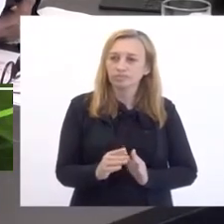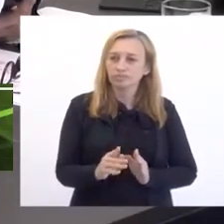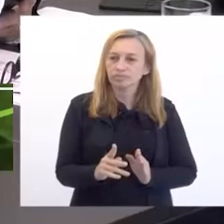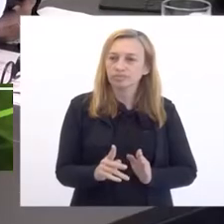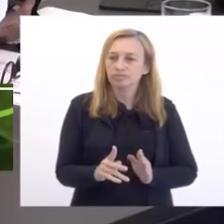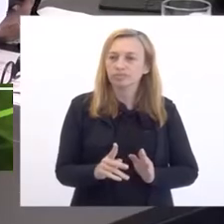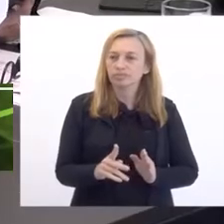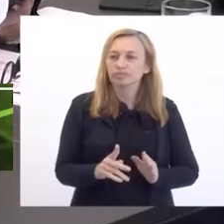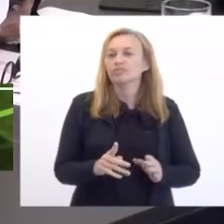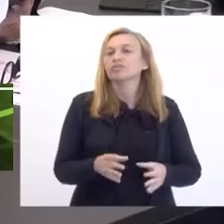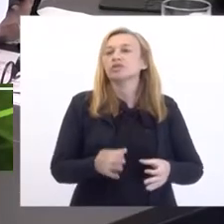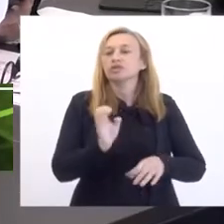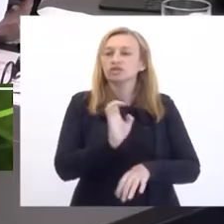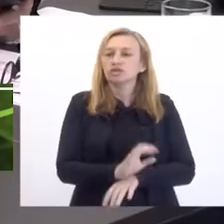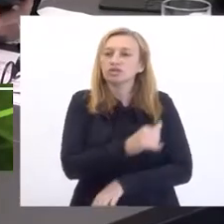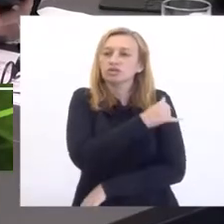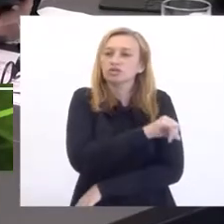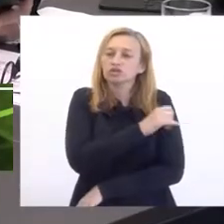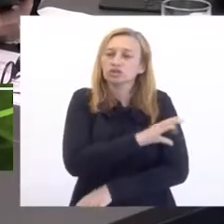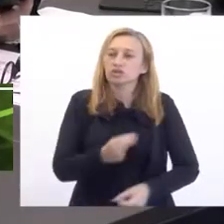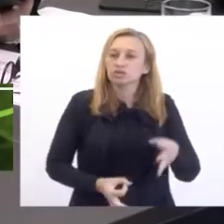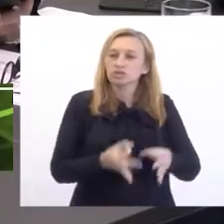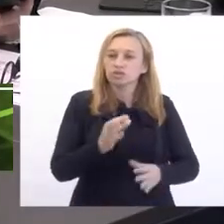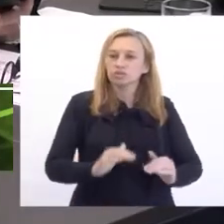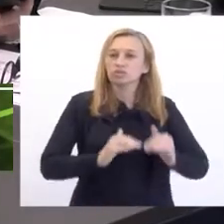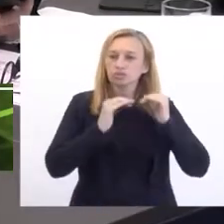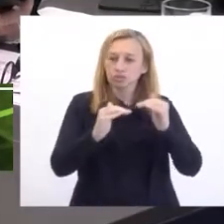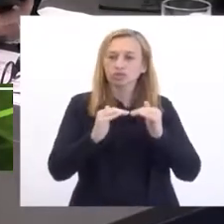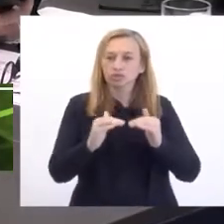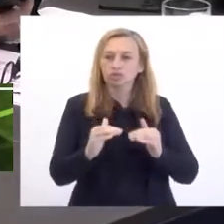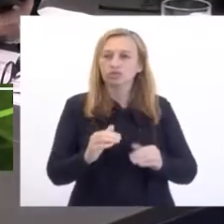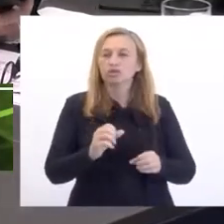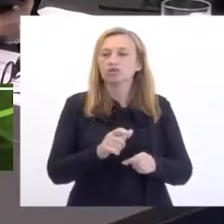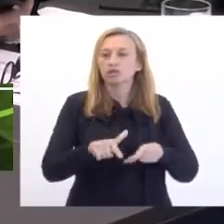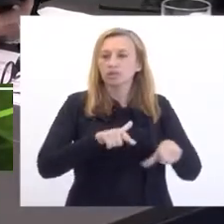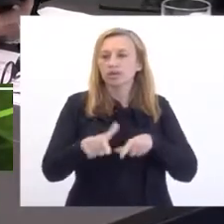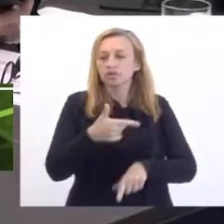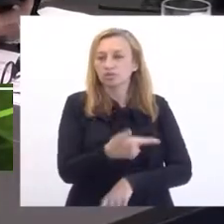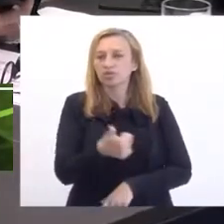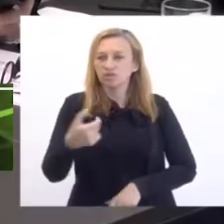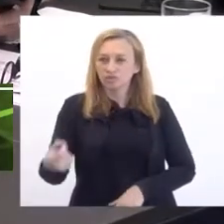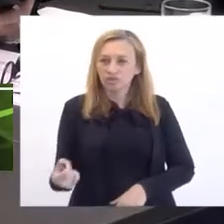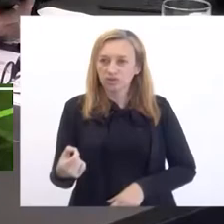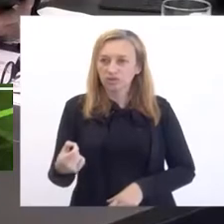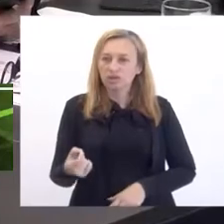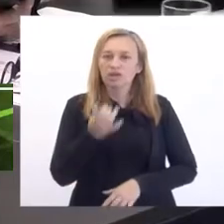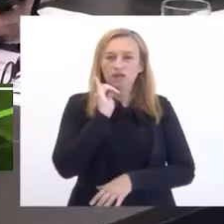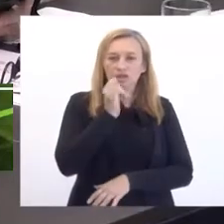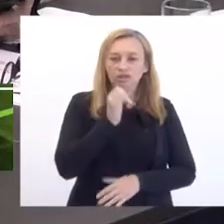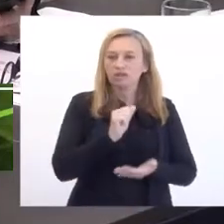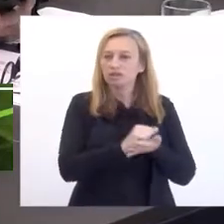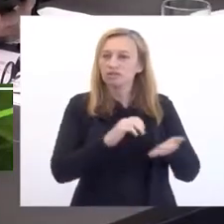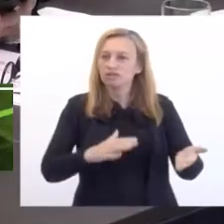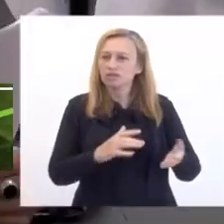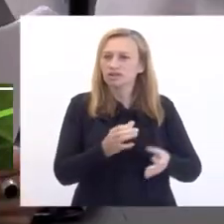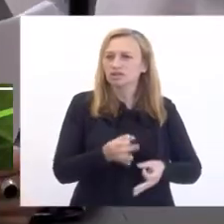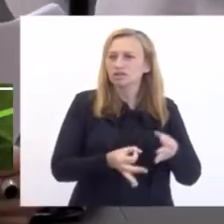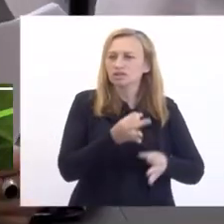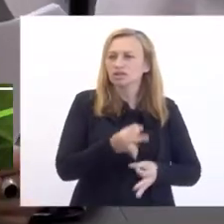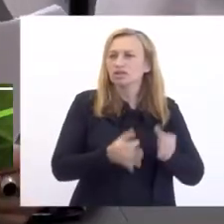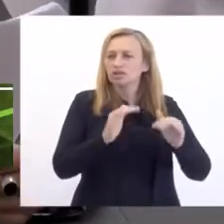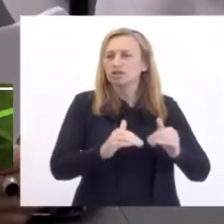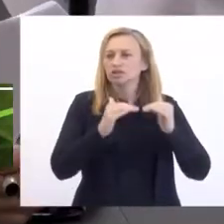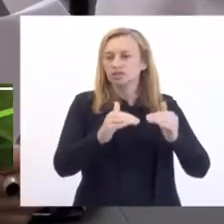do Tribunal de Contas do Estado do Rio de Janeiro, relativo ao exercício 2020 e relatório das atividades do Tribunal durante o exercício